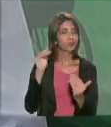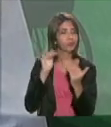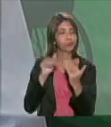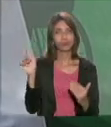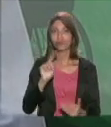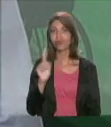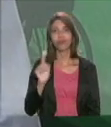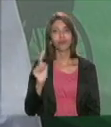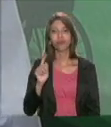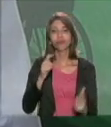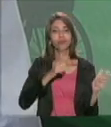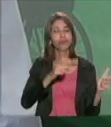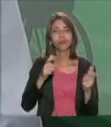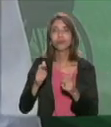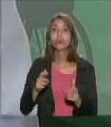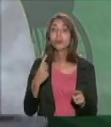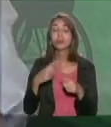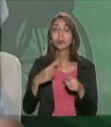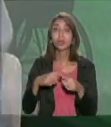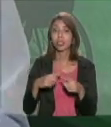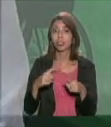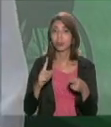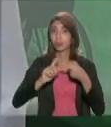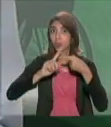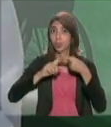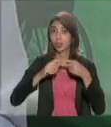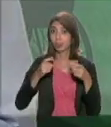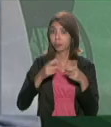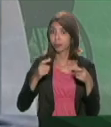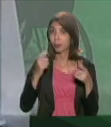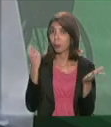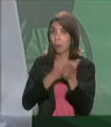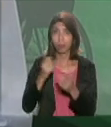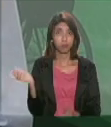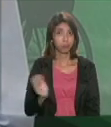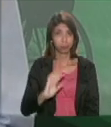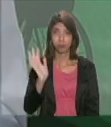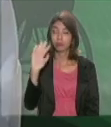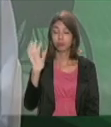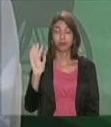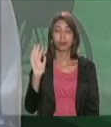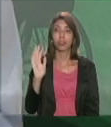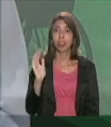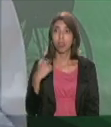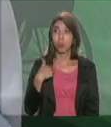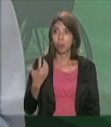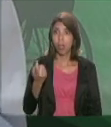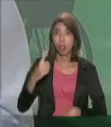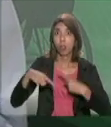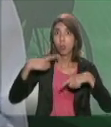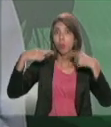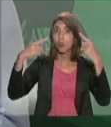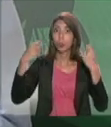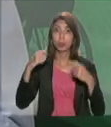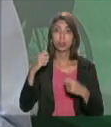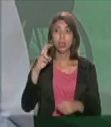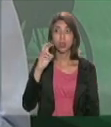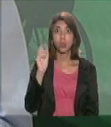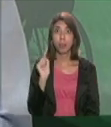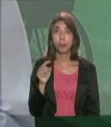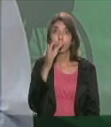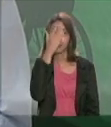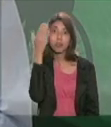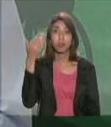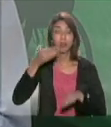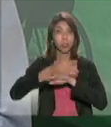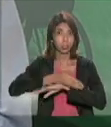discordo profundamente desses estádios de arena. Primeiro que o ingresso é extremamente caro. Para você ter um lucro, você tem que ter aí pelo menos umas